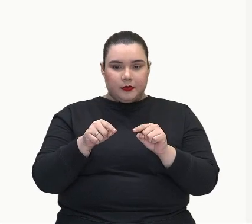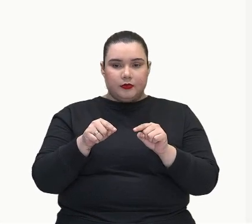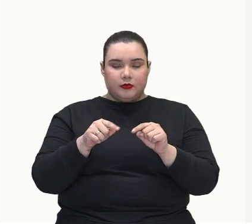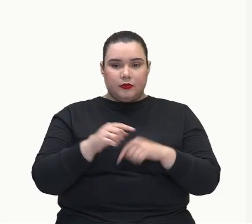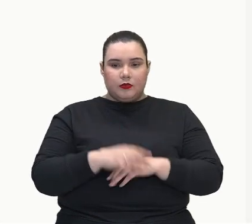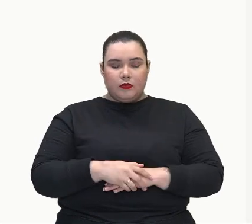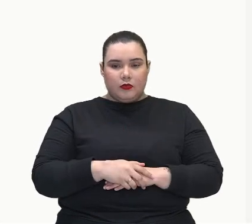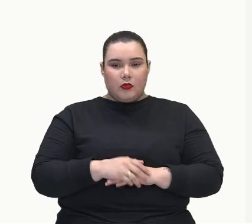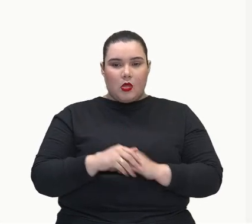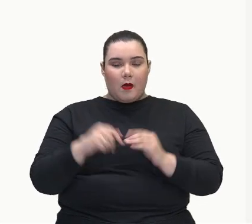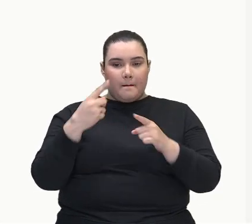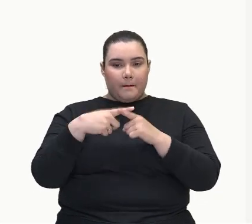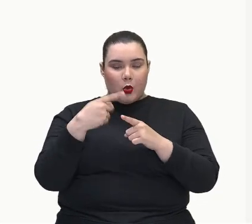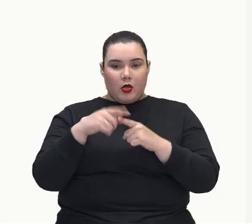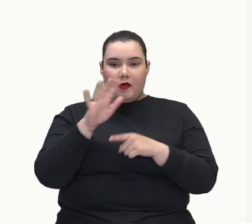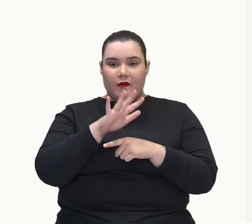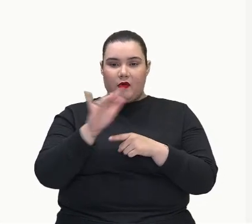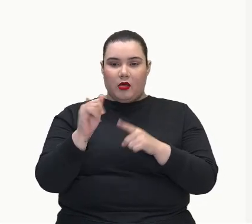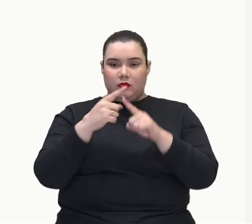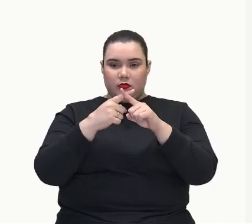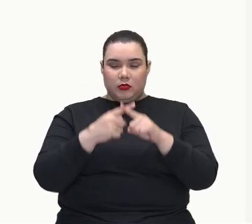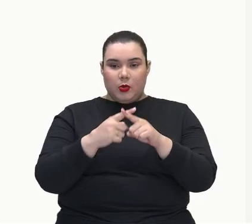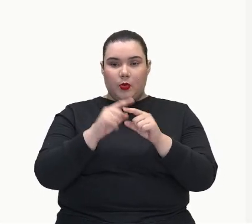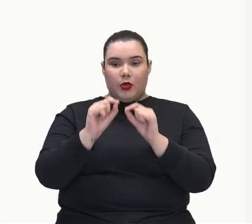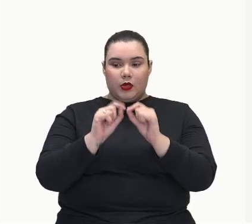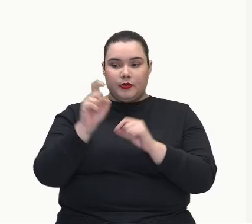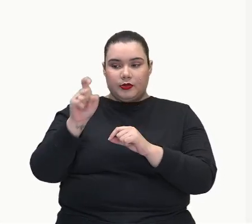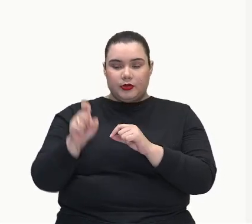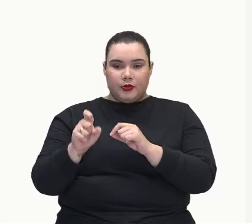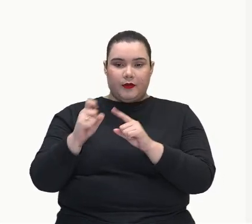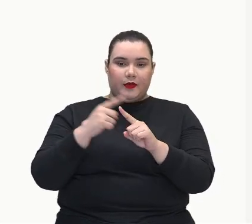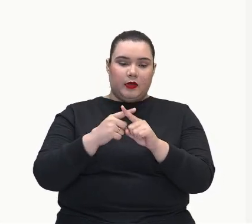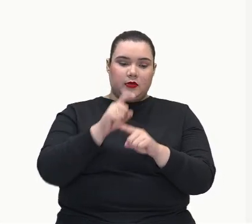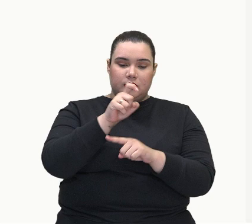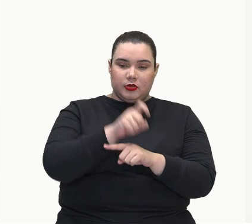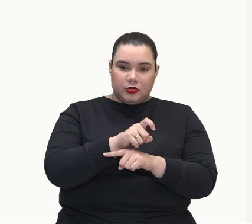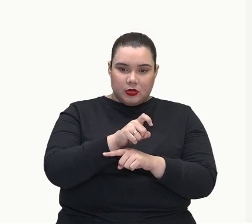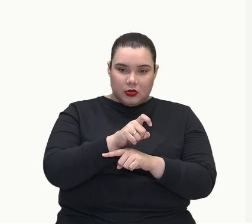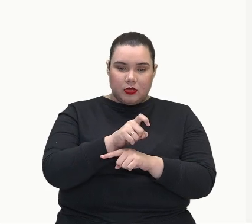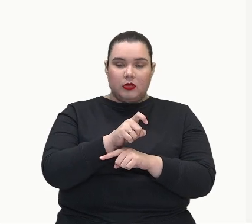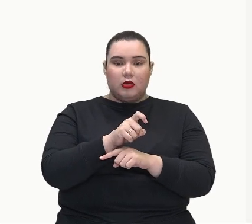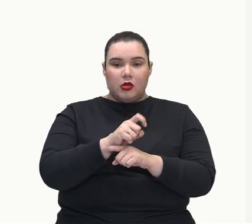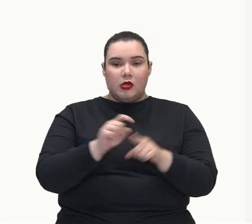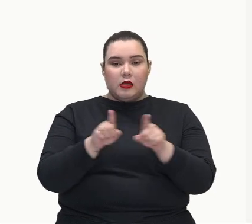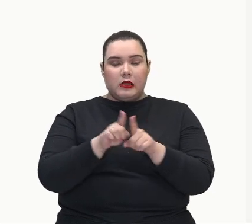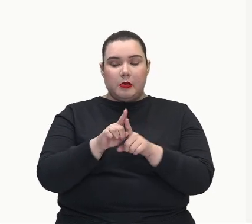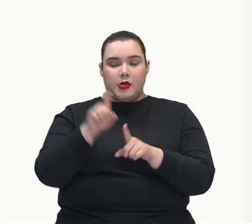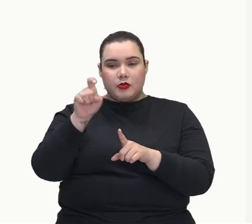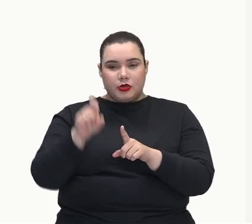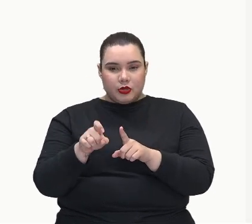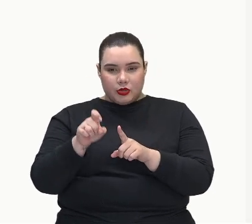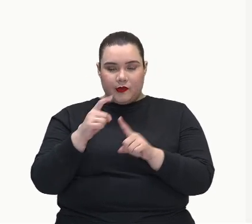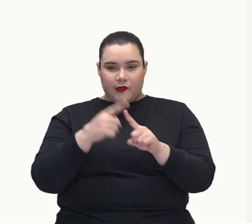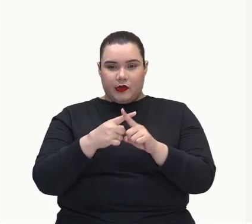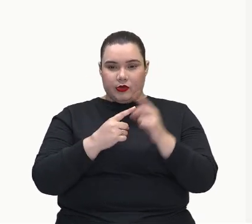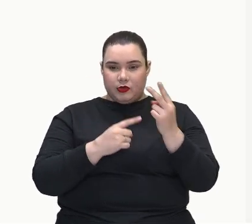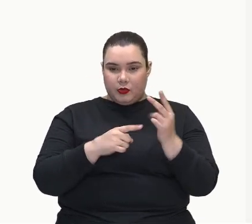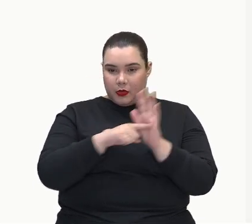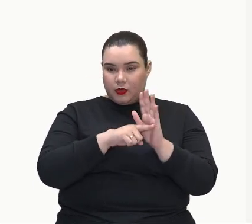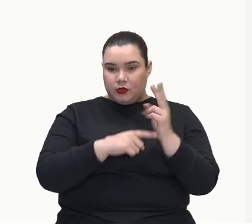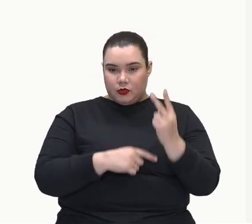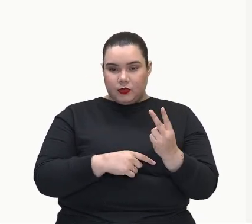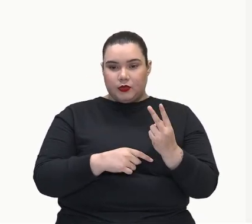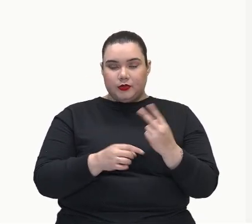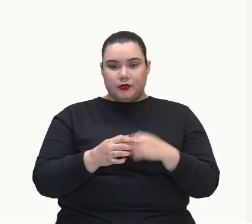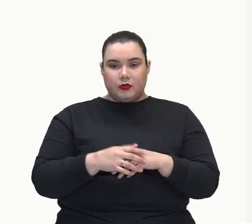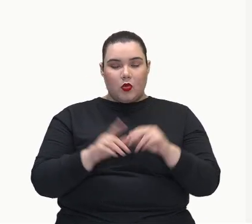quê? Porque a gente vai multiplicar o x tanto pelo x daqui de dentro do parêntese, quanto pelo menos 2.